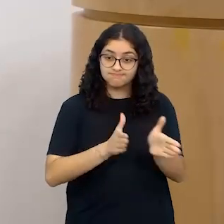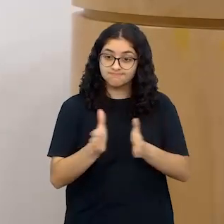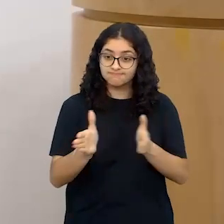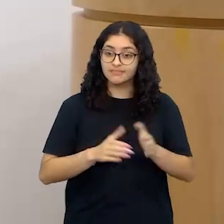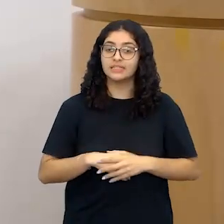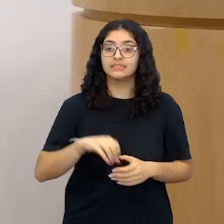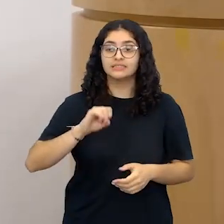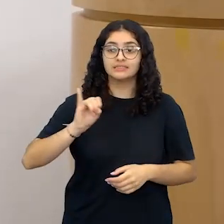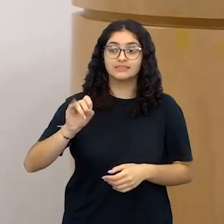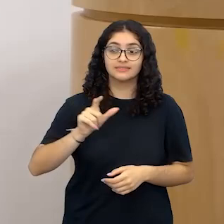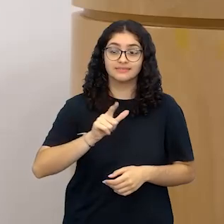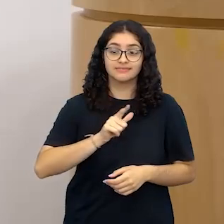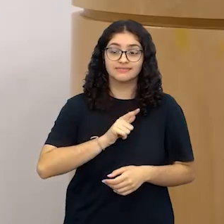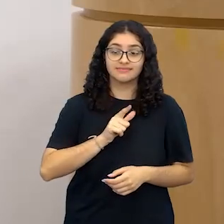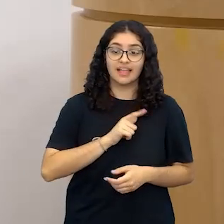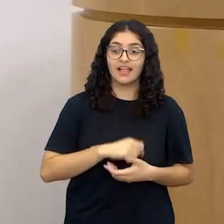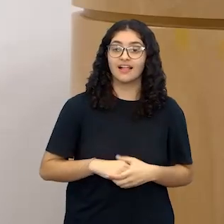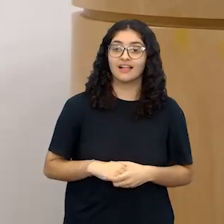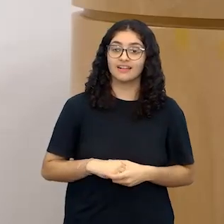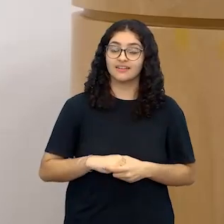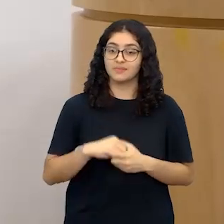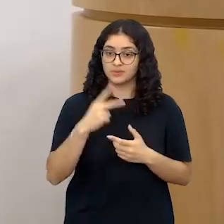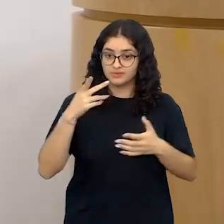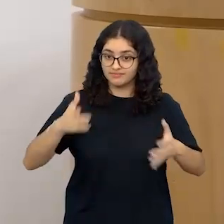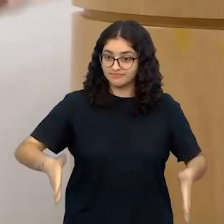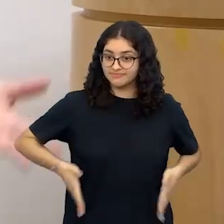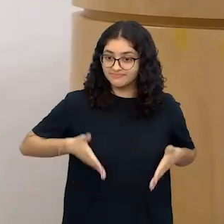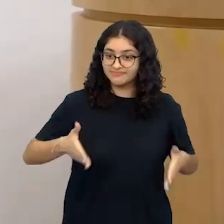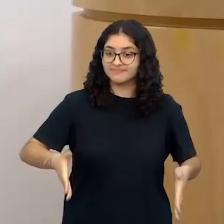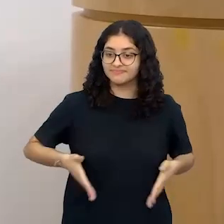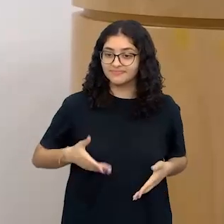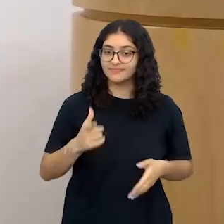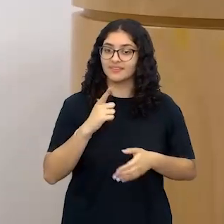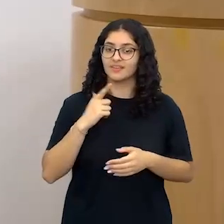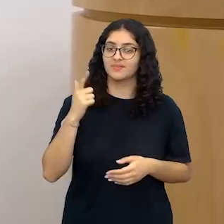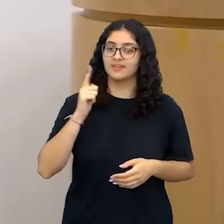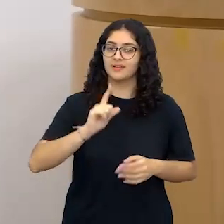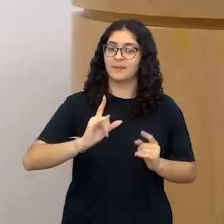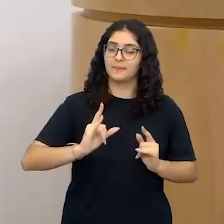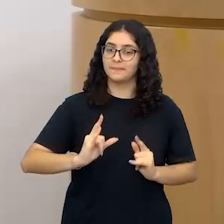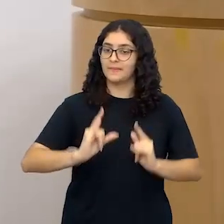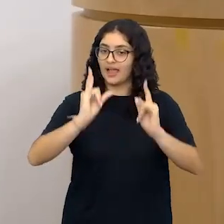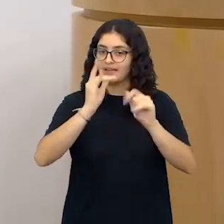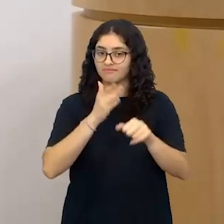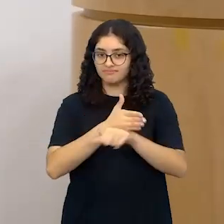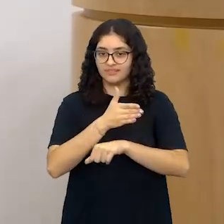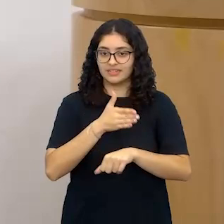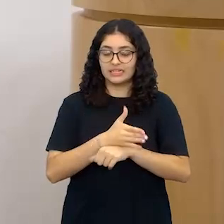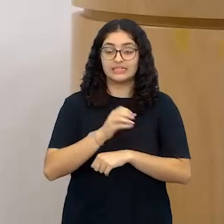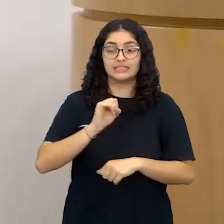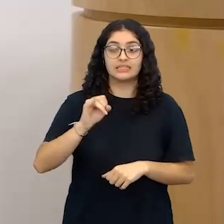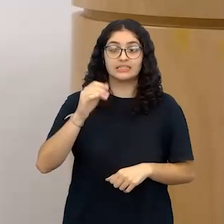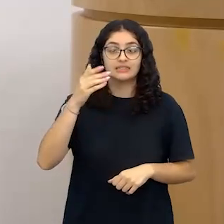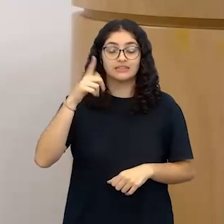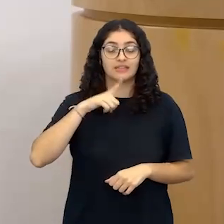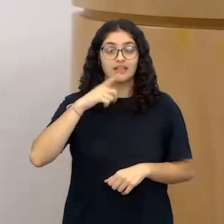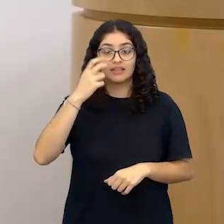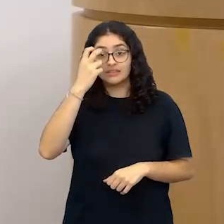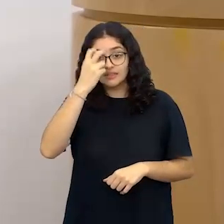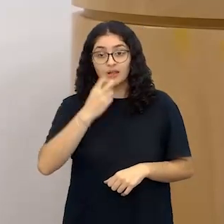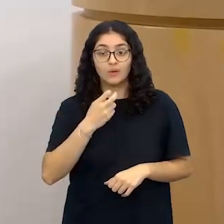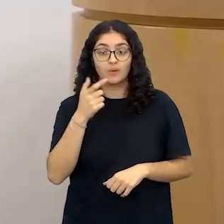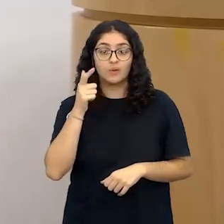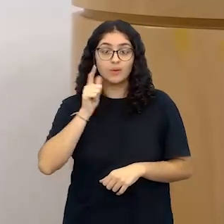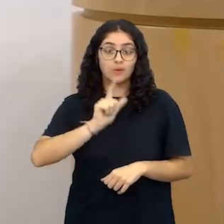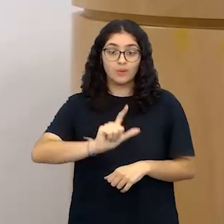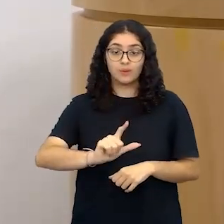se tem um cadeirante, ele tem acesso aos prédios. Se tem um cego, ele consegue chegar